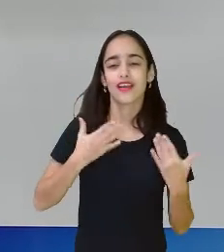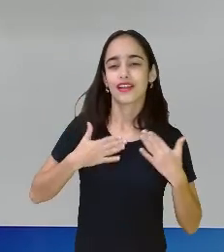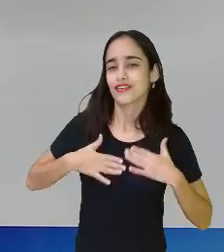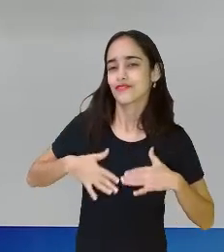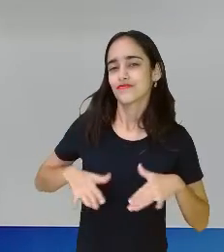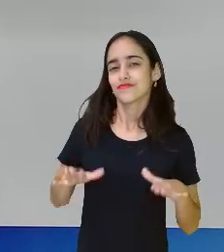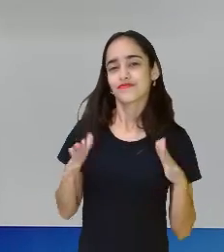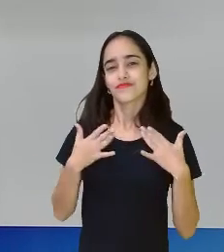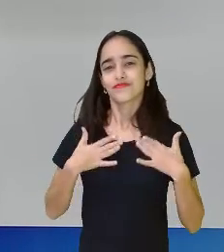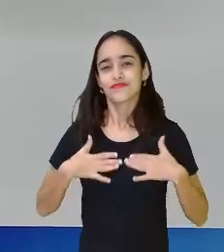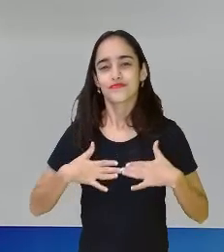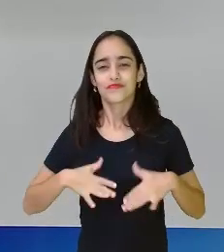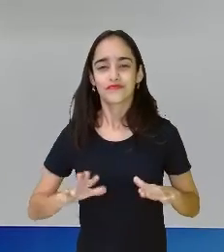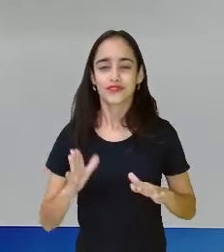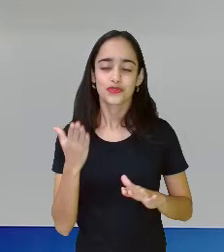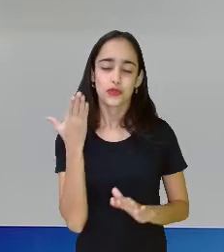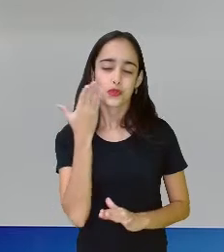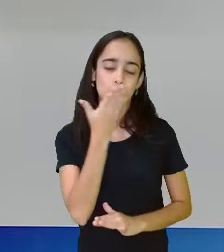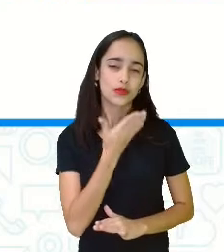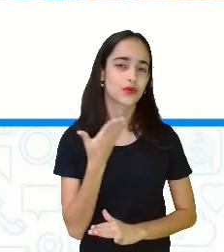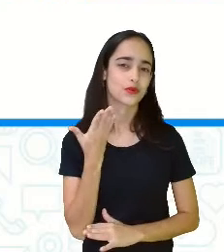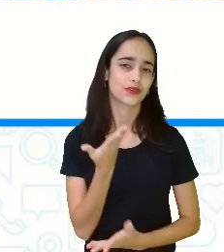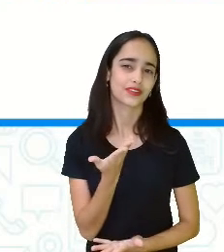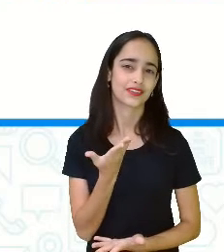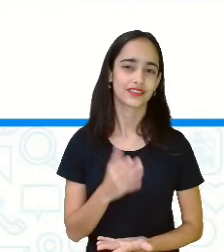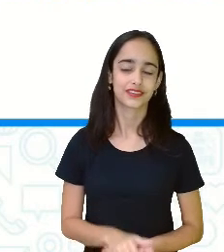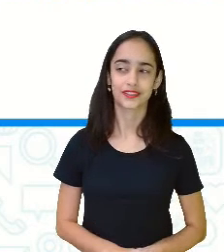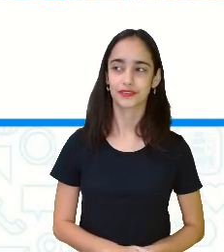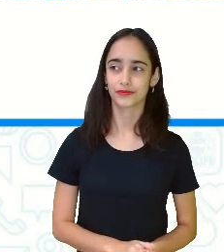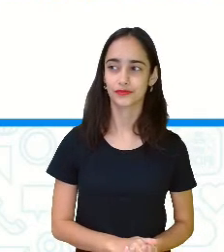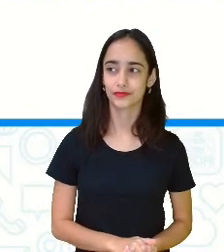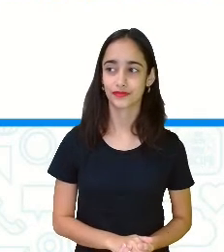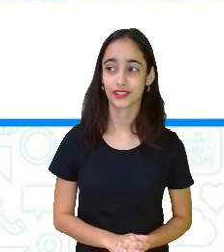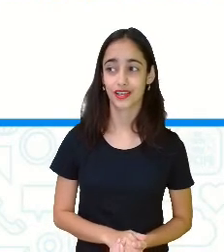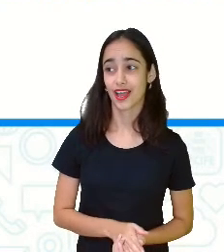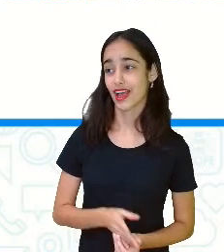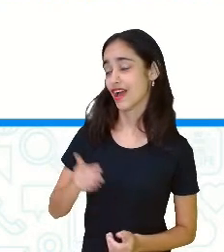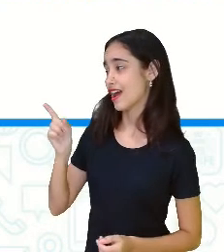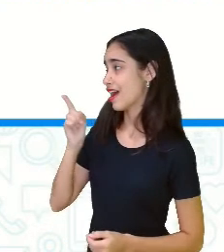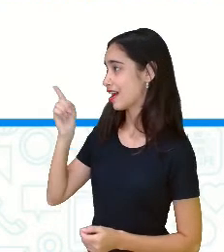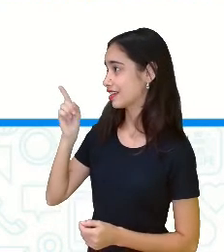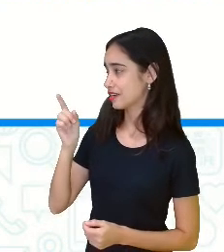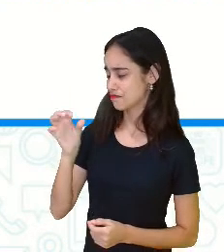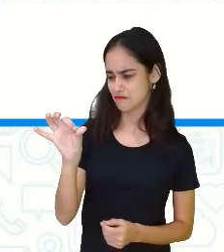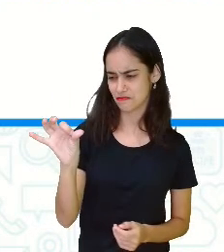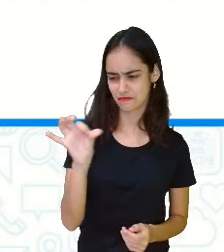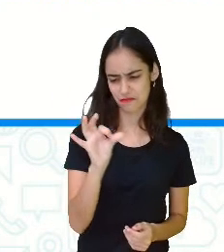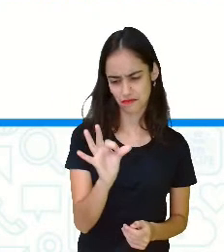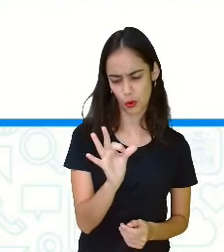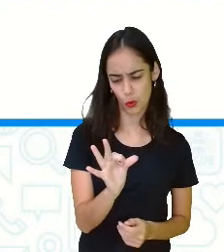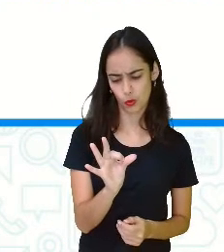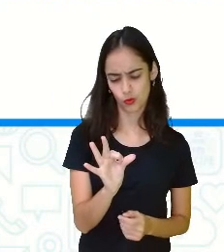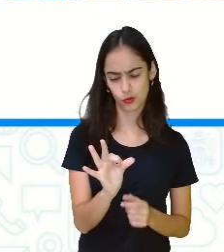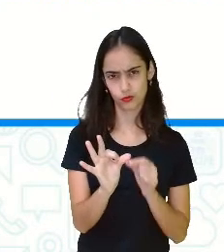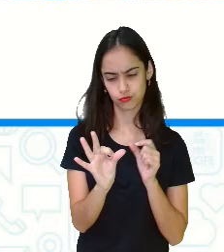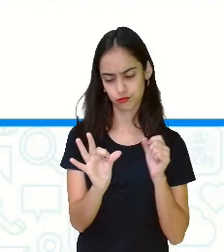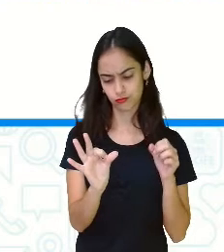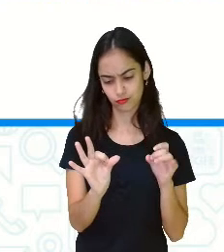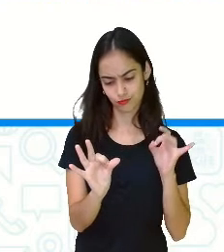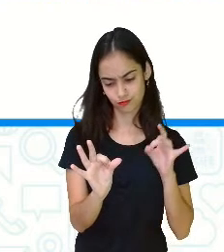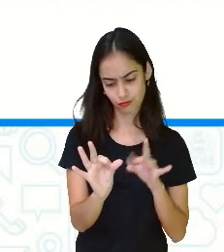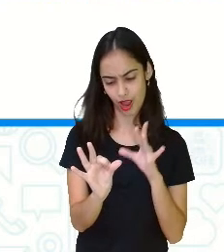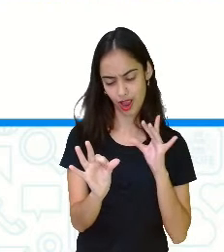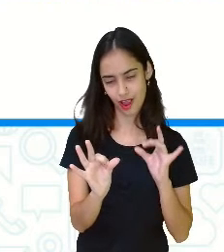muito docinho. Apesar de que não dá, né? Porque a gente está falando de bola de gude aqui, ninguém vai morder uma bola de gude, porque vai quebrar o